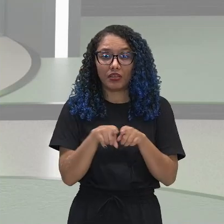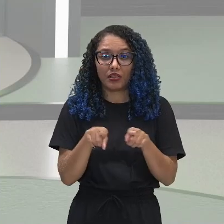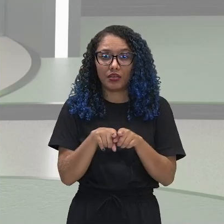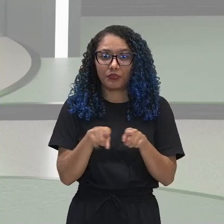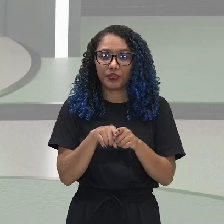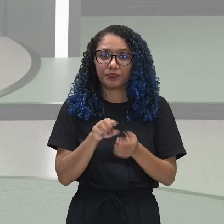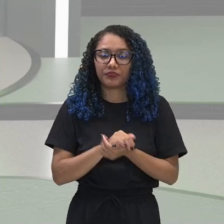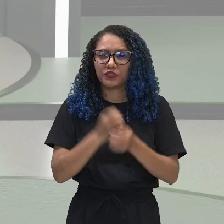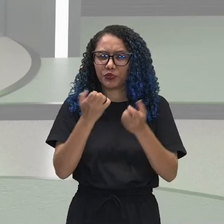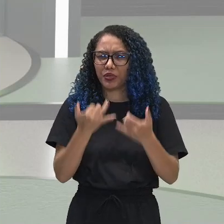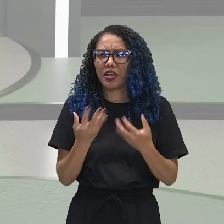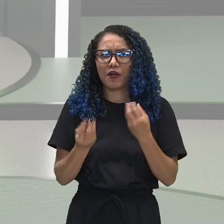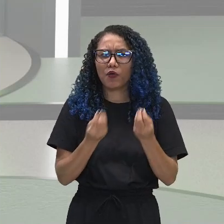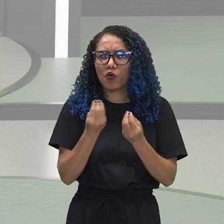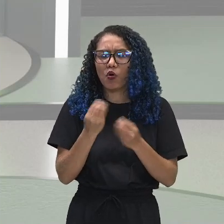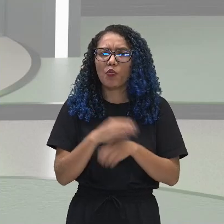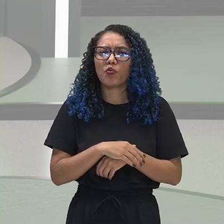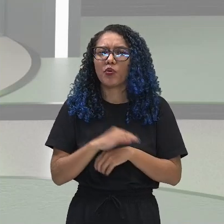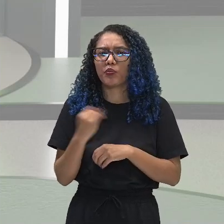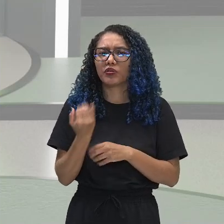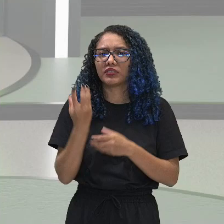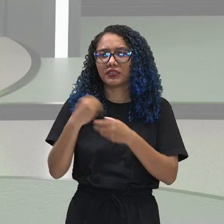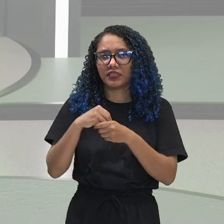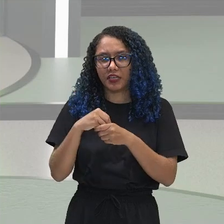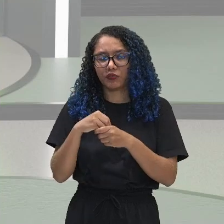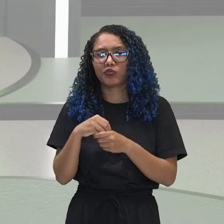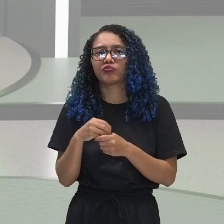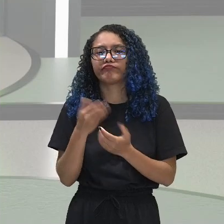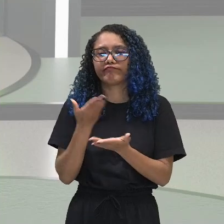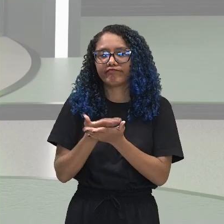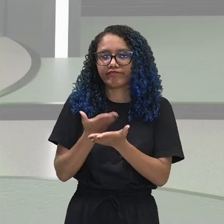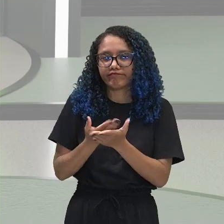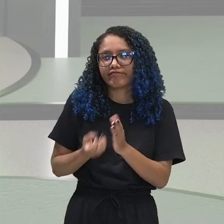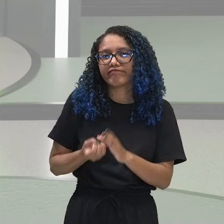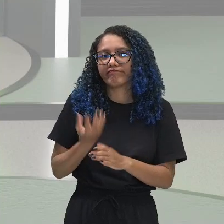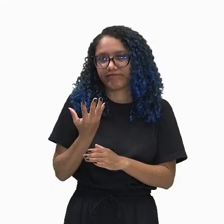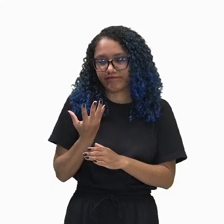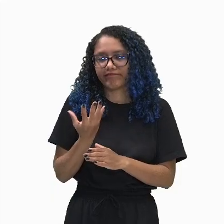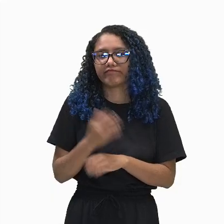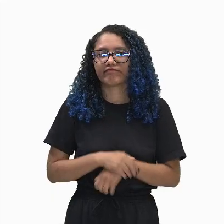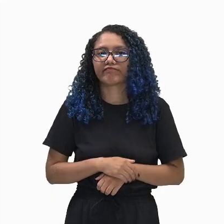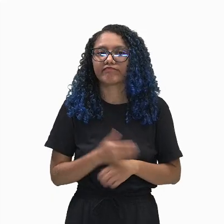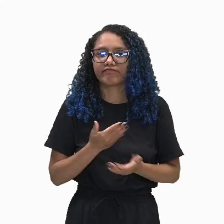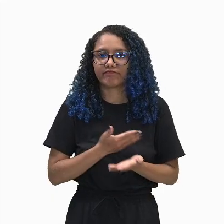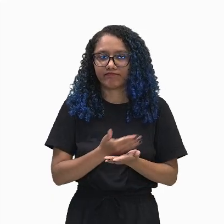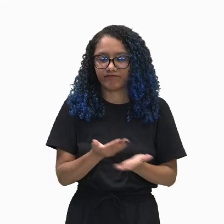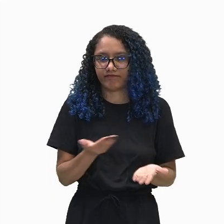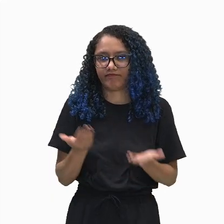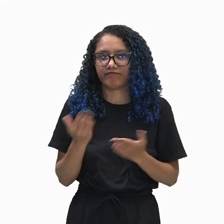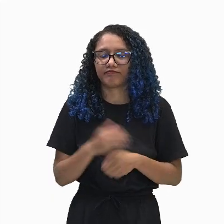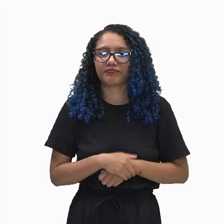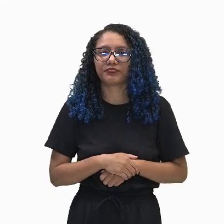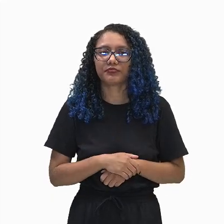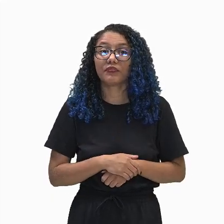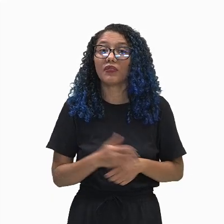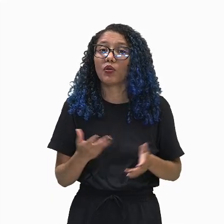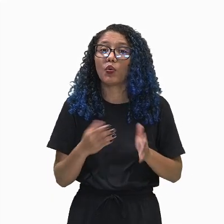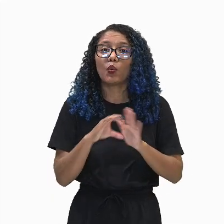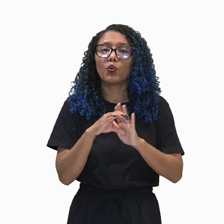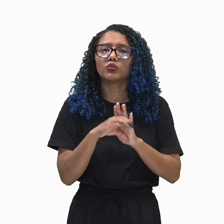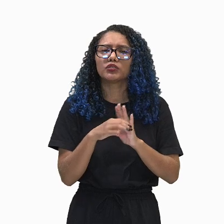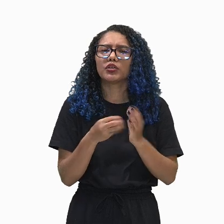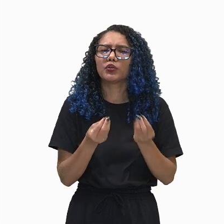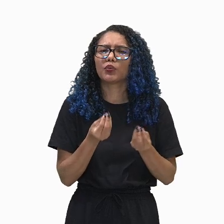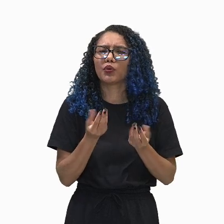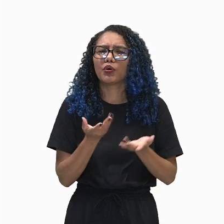pincelada sobre a importância disso dentro da nossa ecologia, dentro do nosso meio. Vamos lá começar. Começamos pelo conceito,